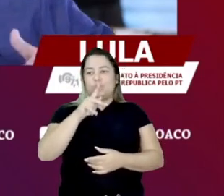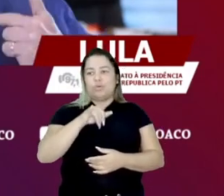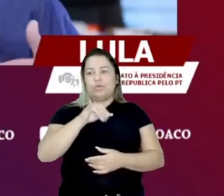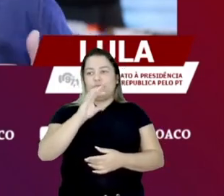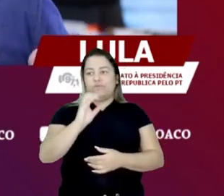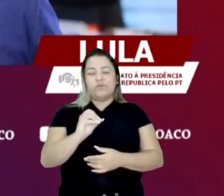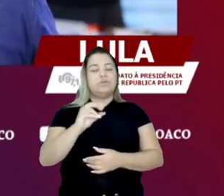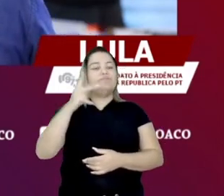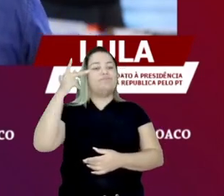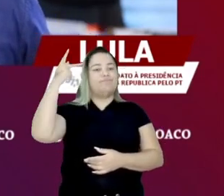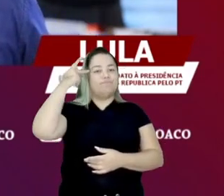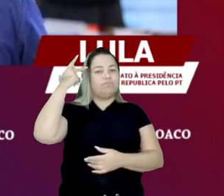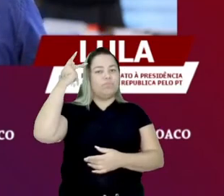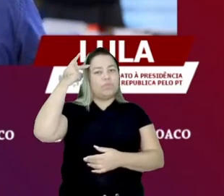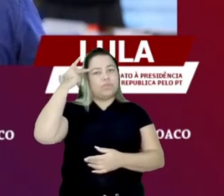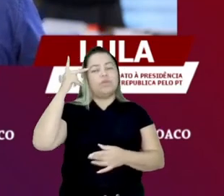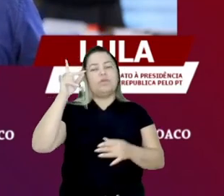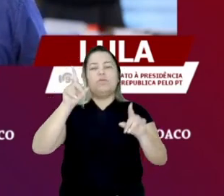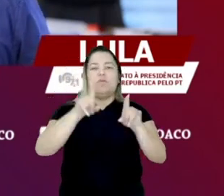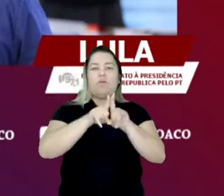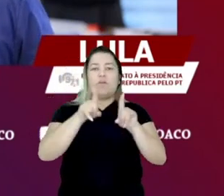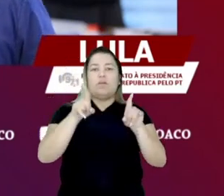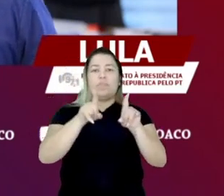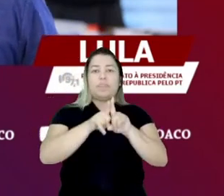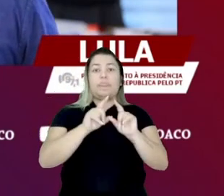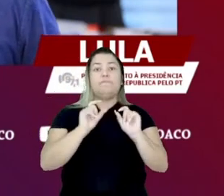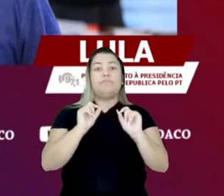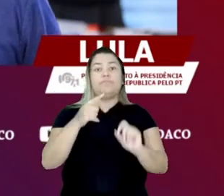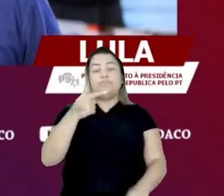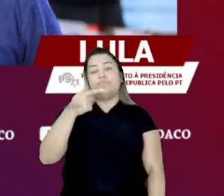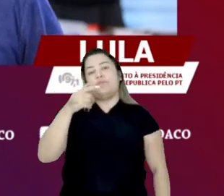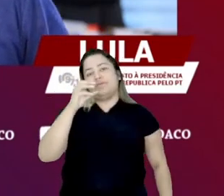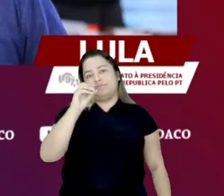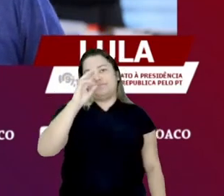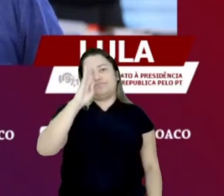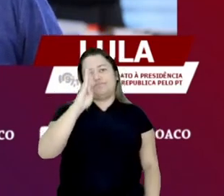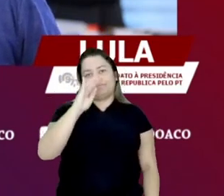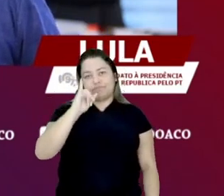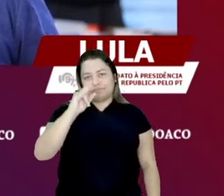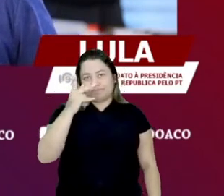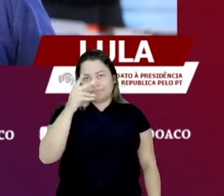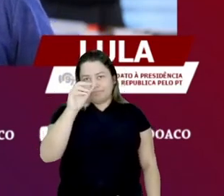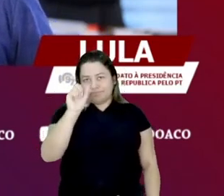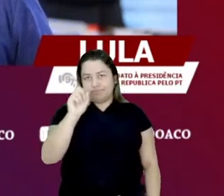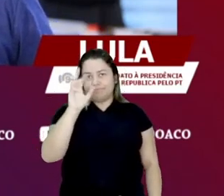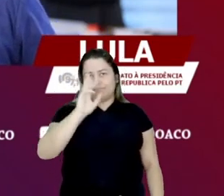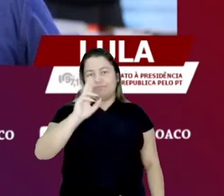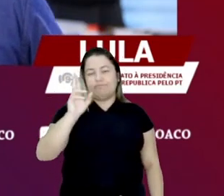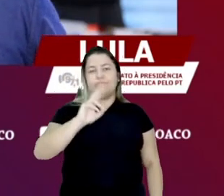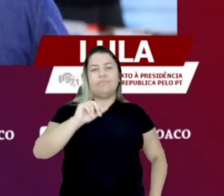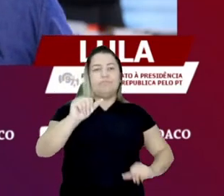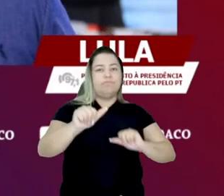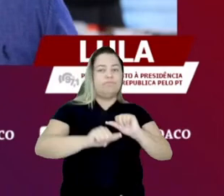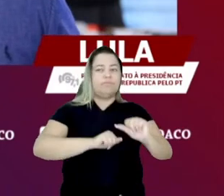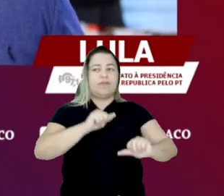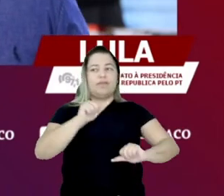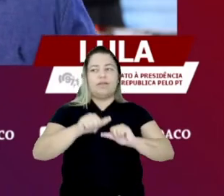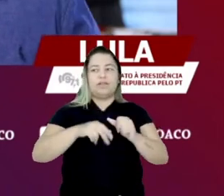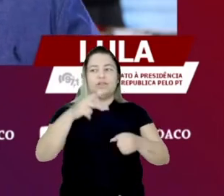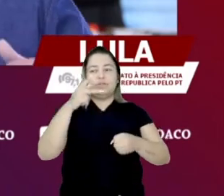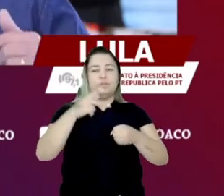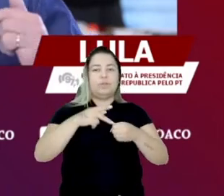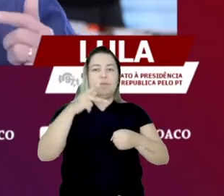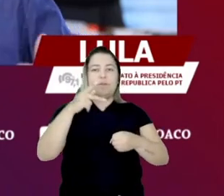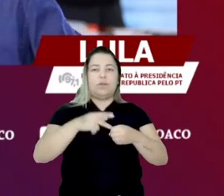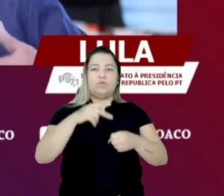de energia do mundo. Você tem que lembrar que em 2007 a gente descobriu o pré-sal, que é